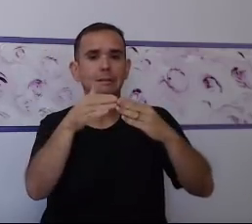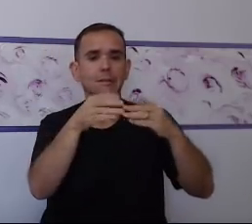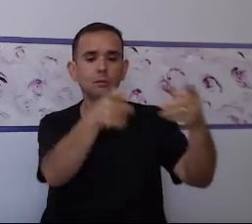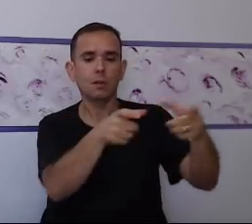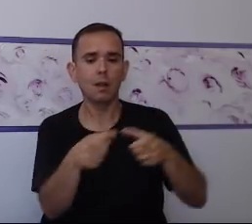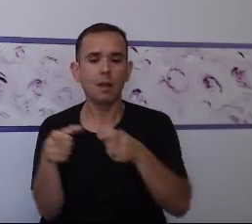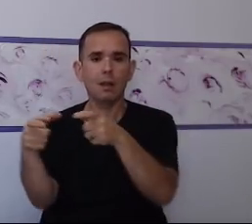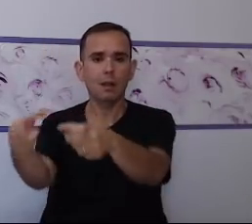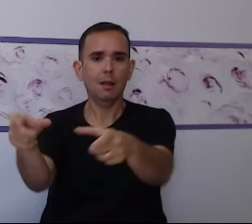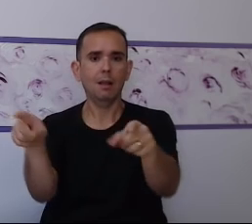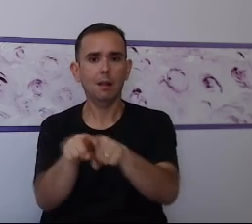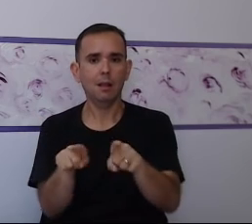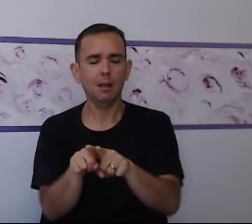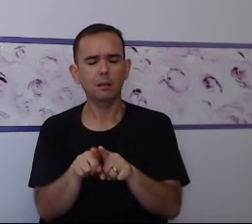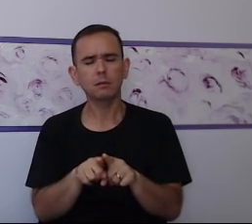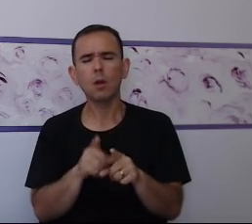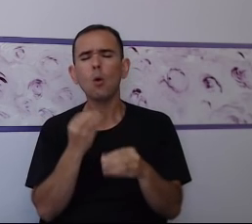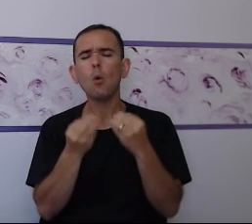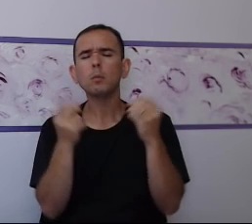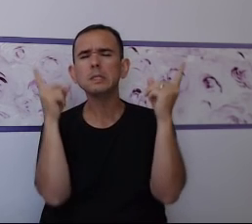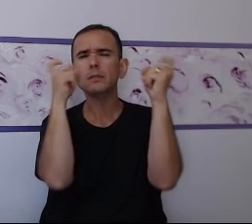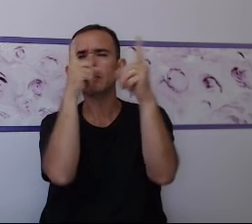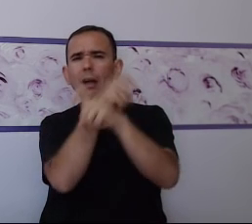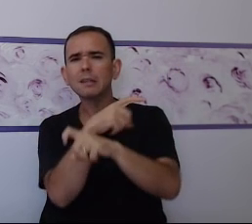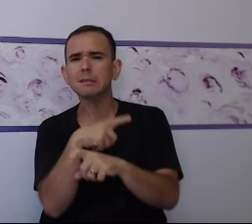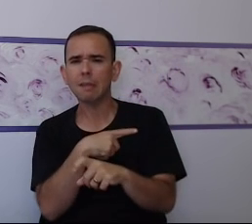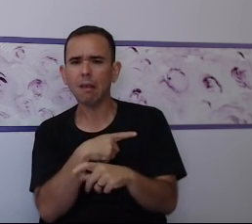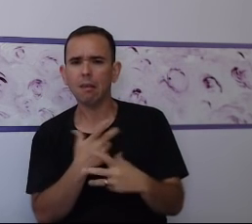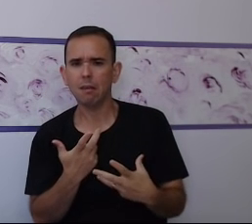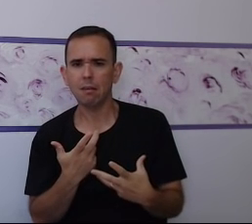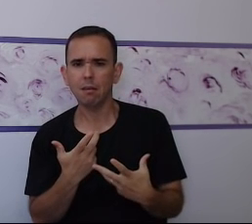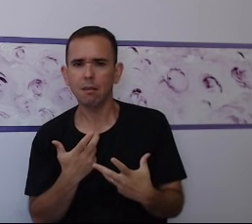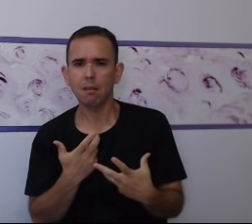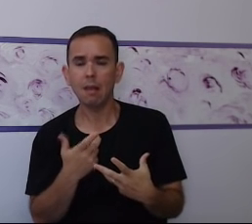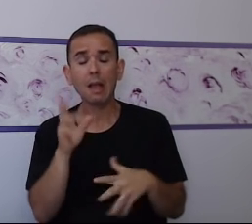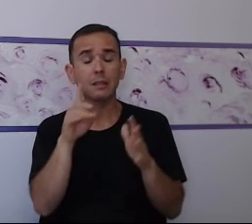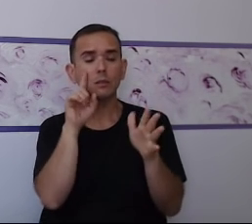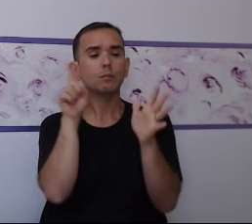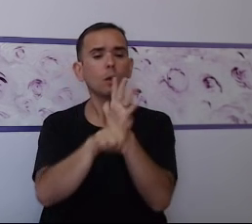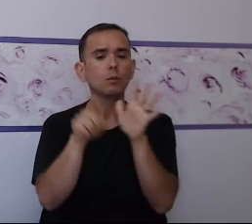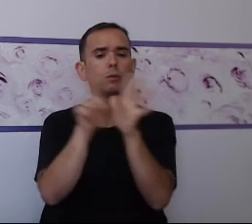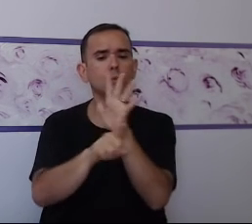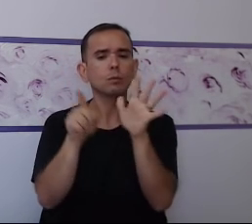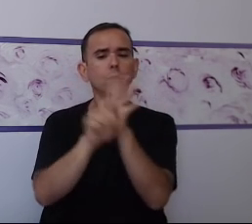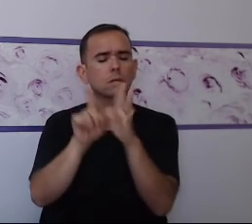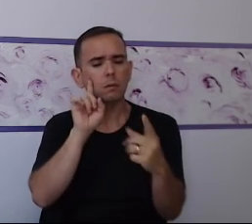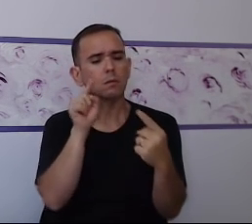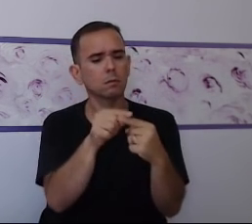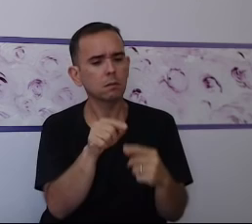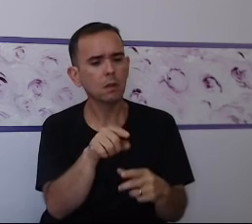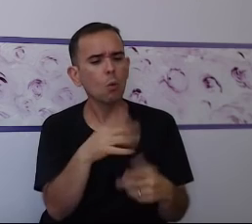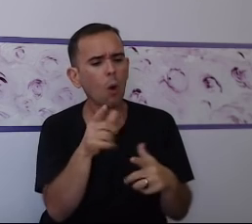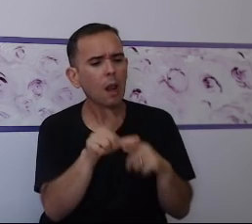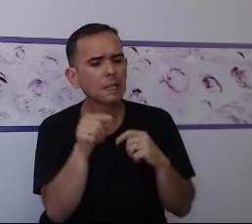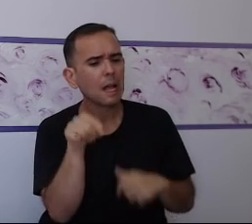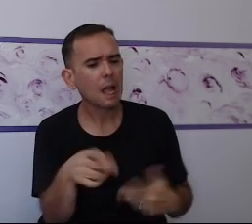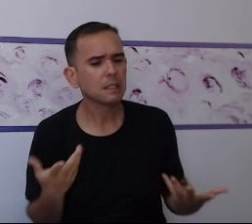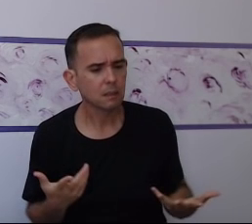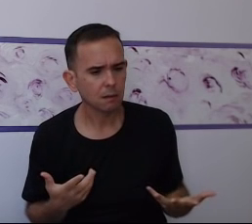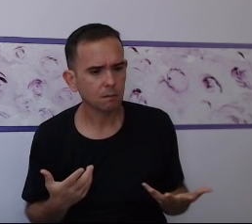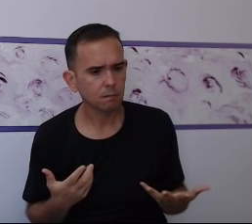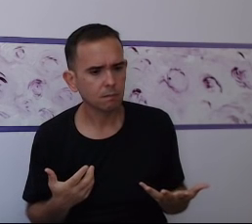espaciais. Então, como que eu tenho dificuldade de reagir? Muitas vezes a gente está perguntando, faz a pergunta para ele, que letra é essa aqui?